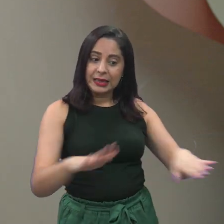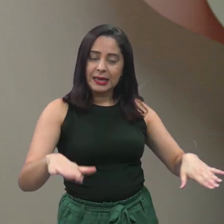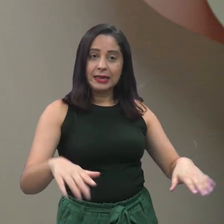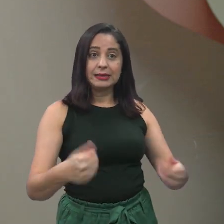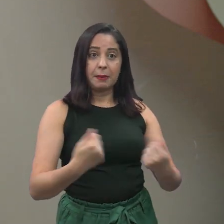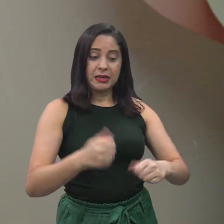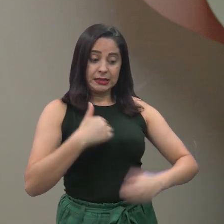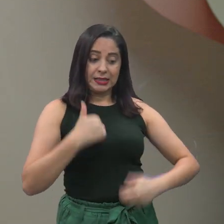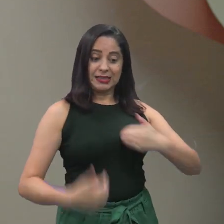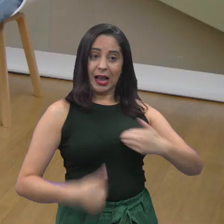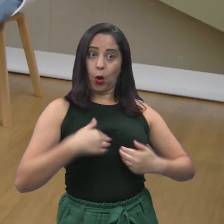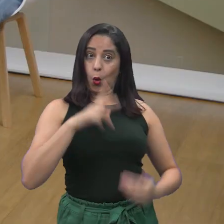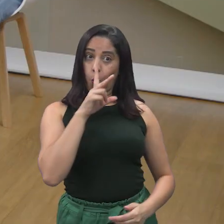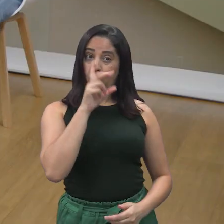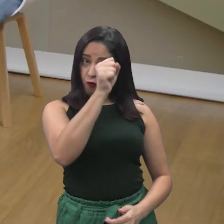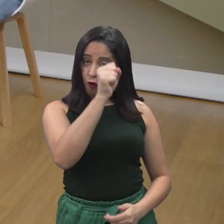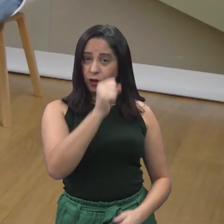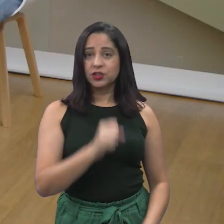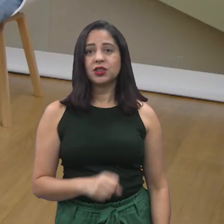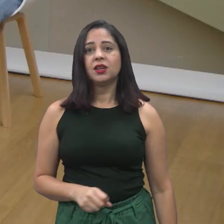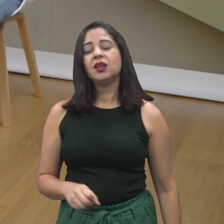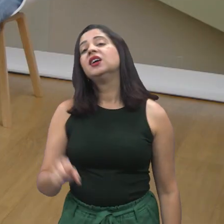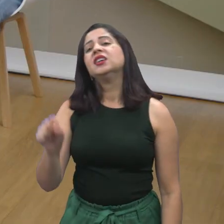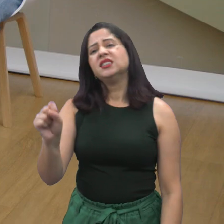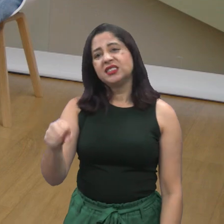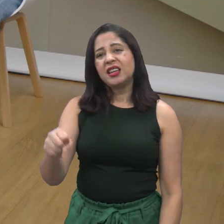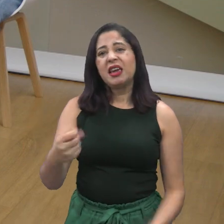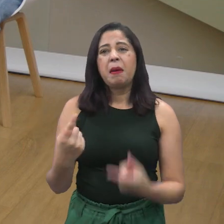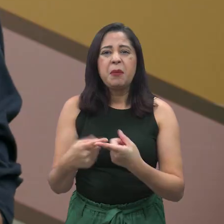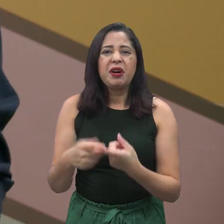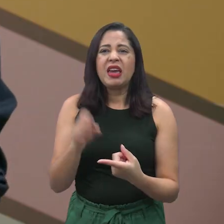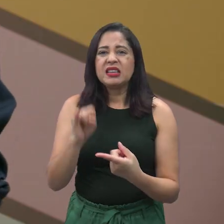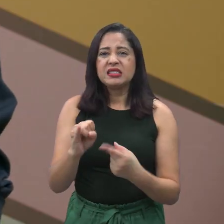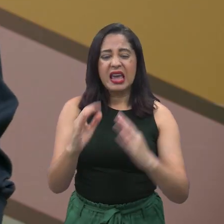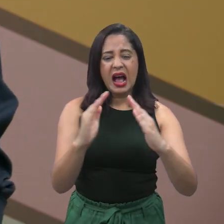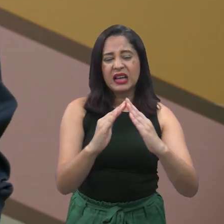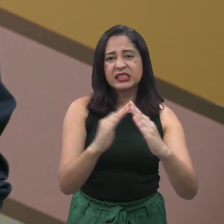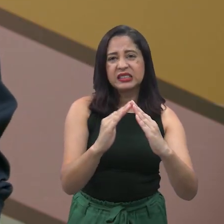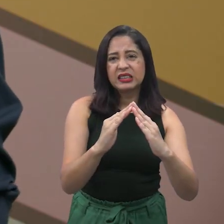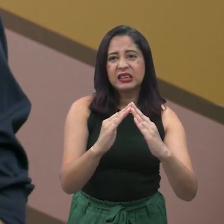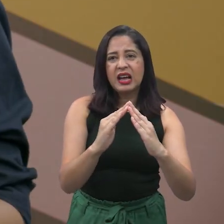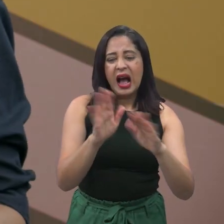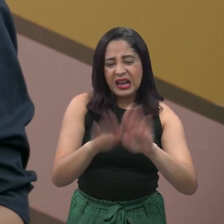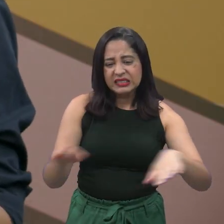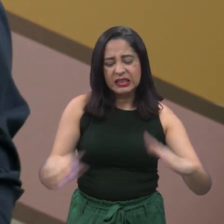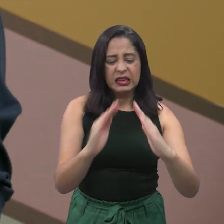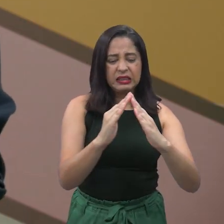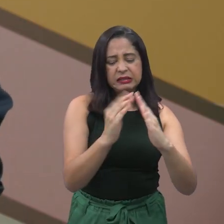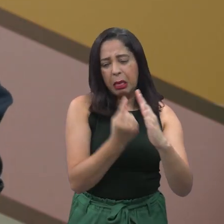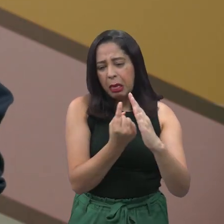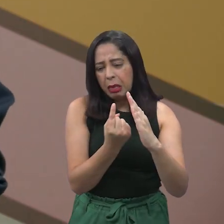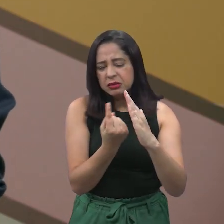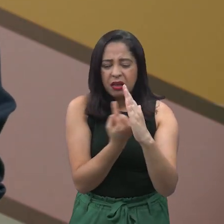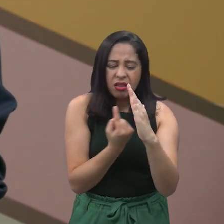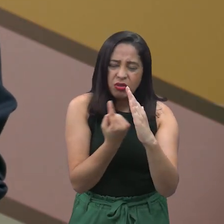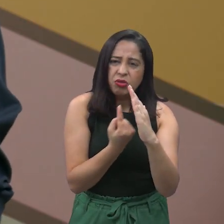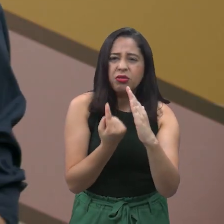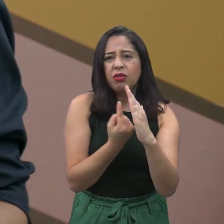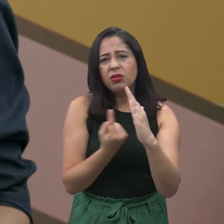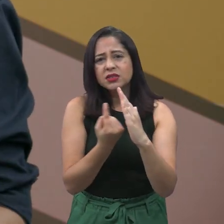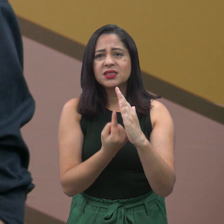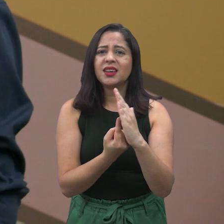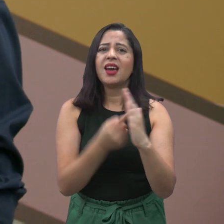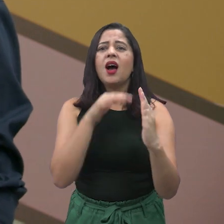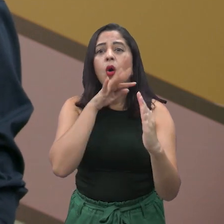conseguir reagir, Sim, né? Porque senão também, o isolar, às vezes temos consequências também da falta de contato com outras crianças.